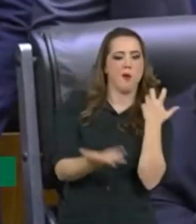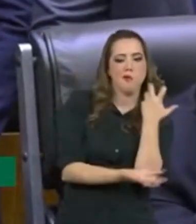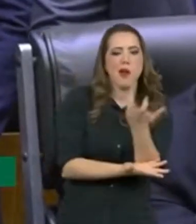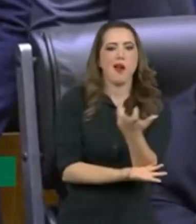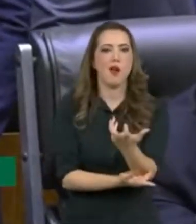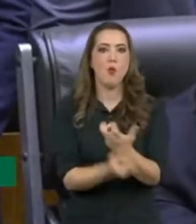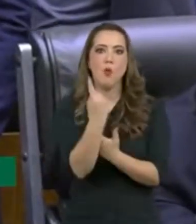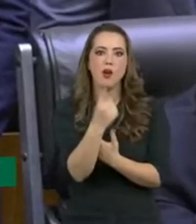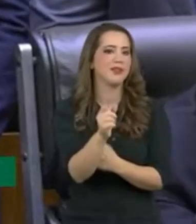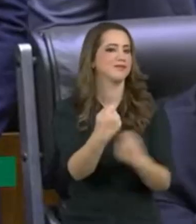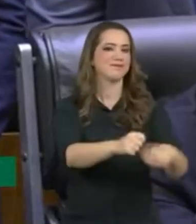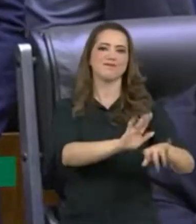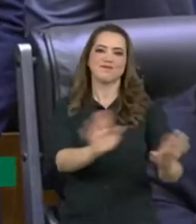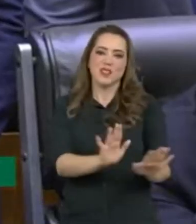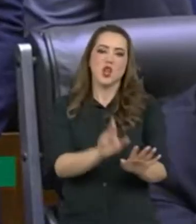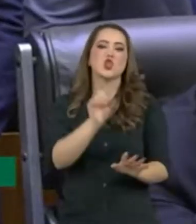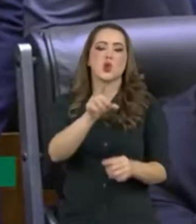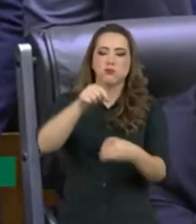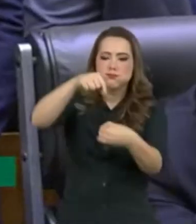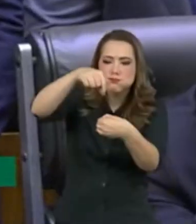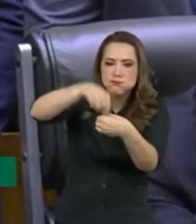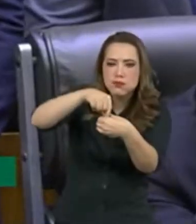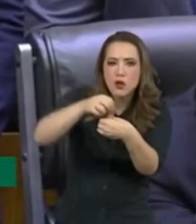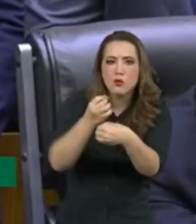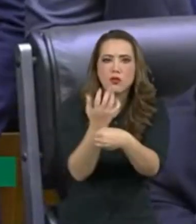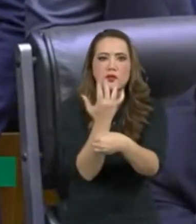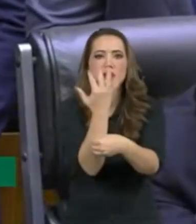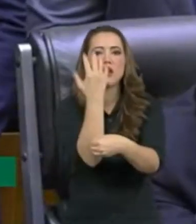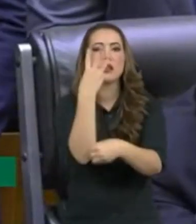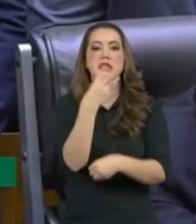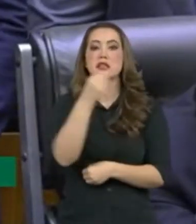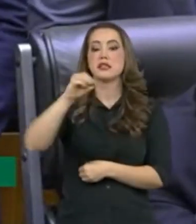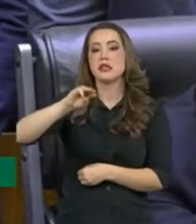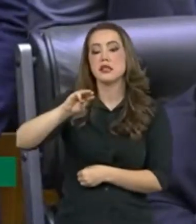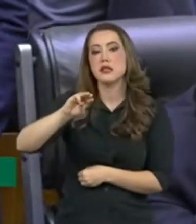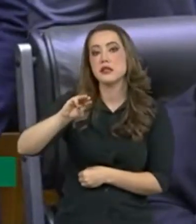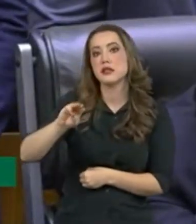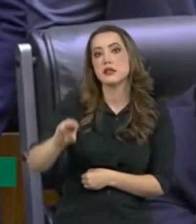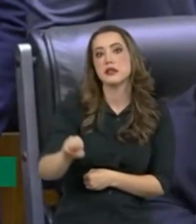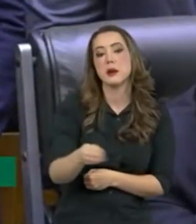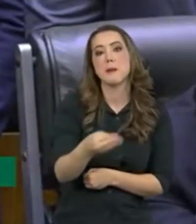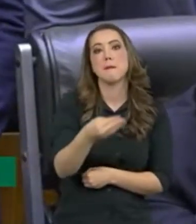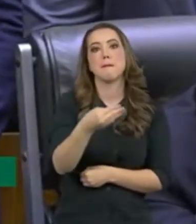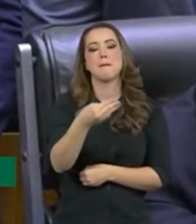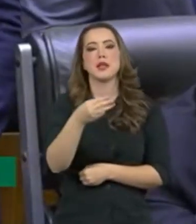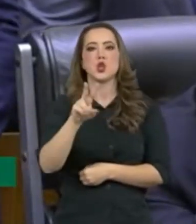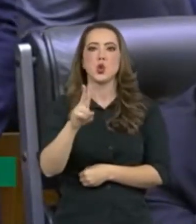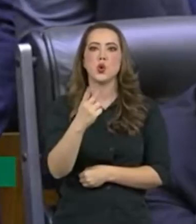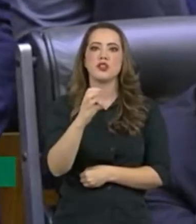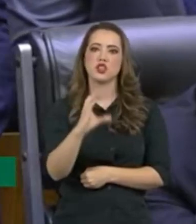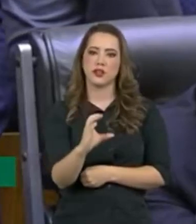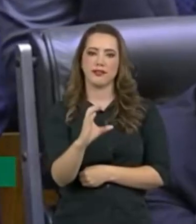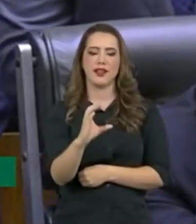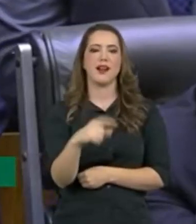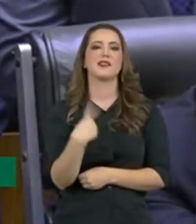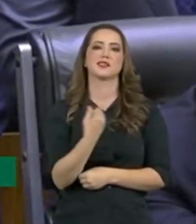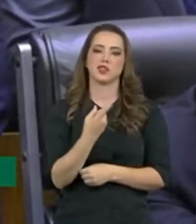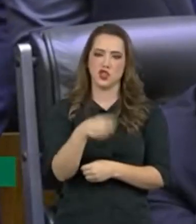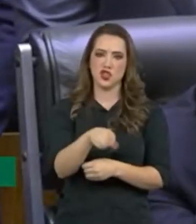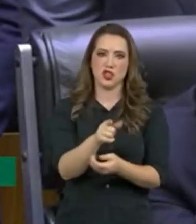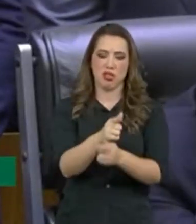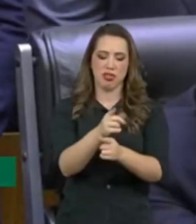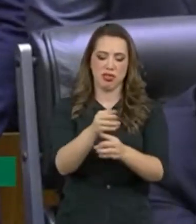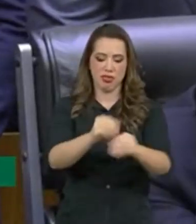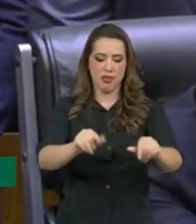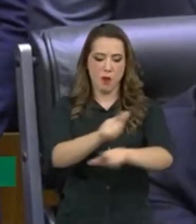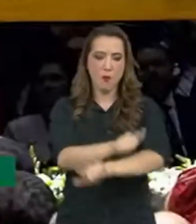árvore. É só replantar os 30 milhões de hectares de terra degradada que a gente vai poder